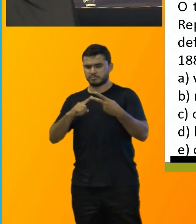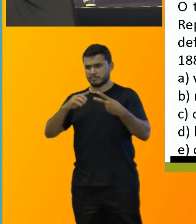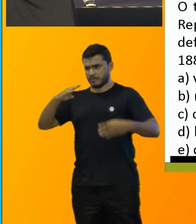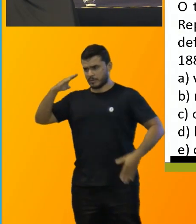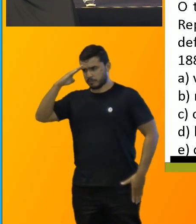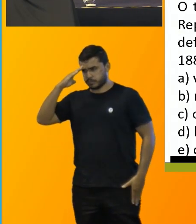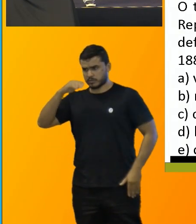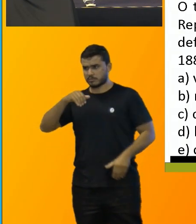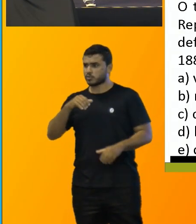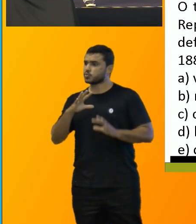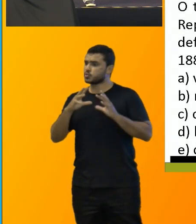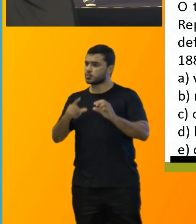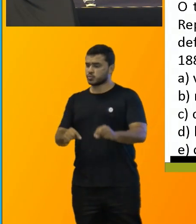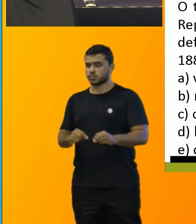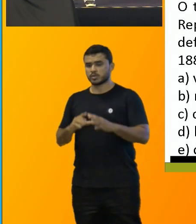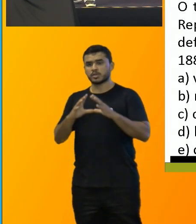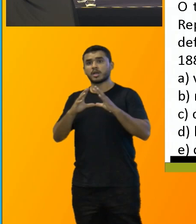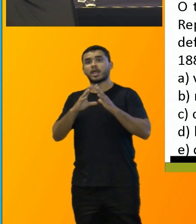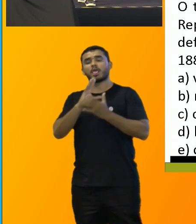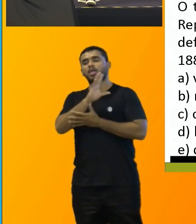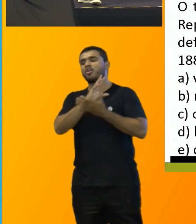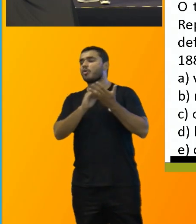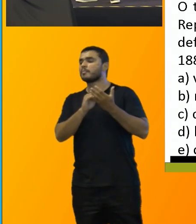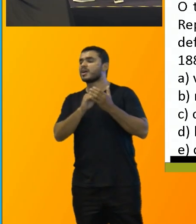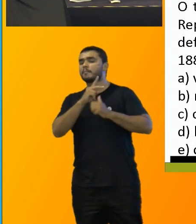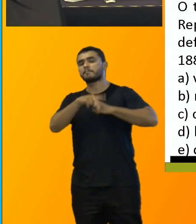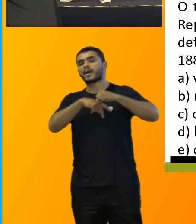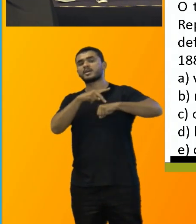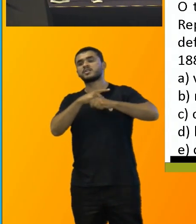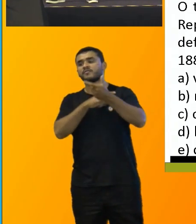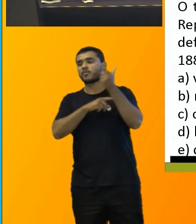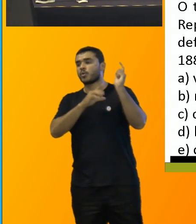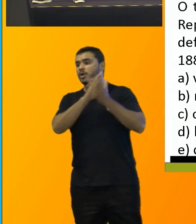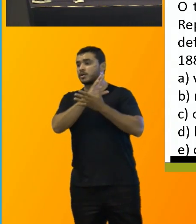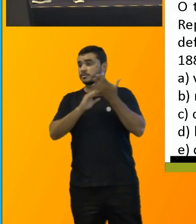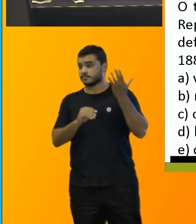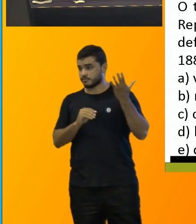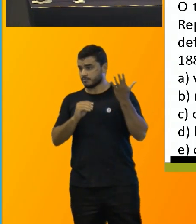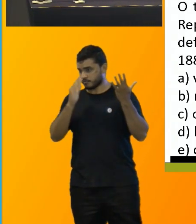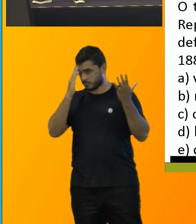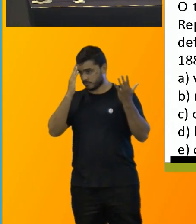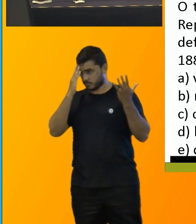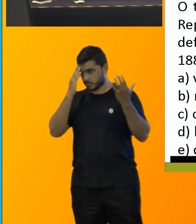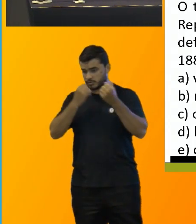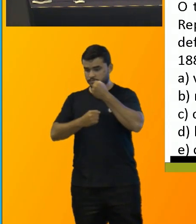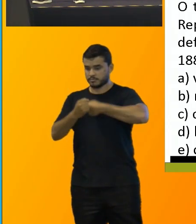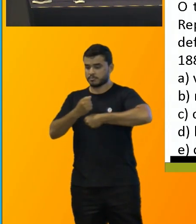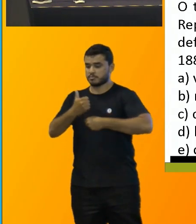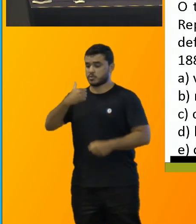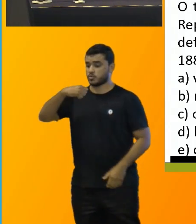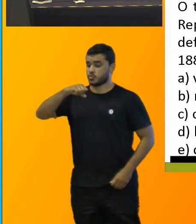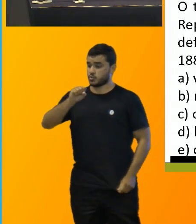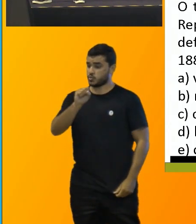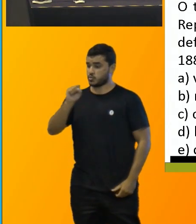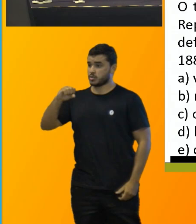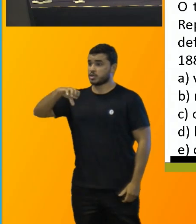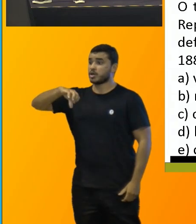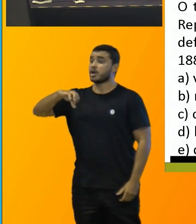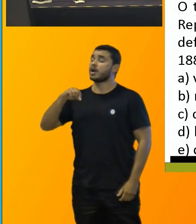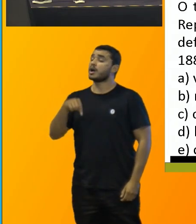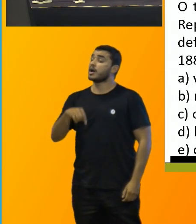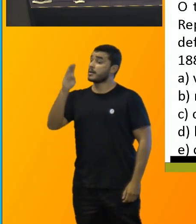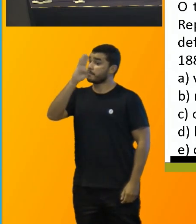o estrangeirismo da fórmula implantada em 1889. Isto porque o